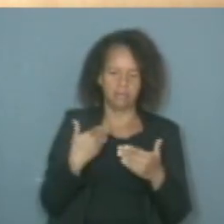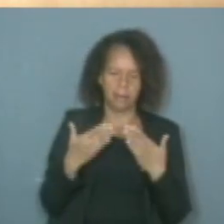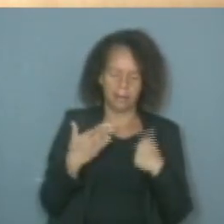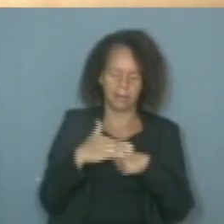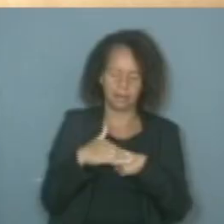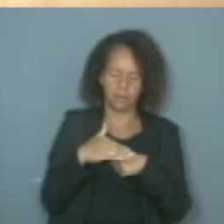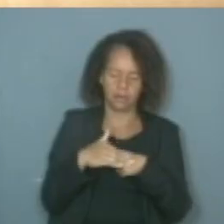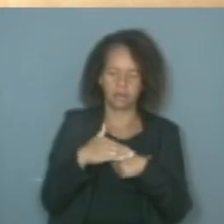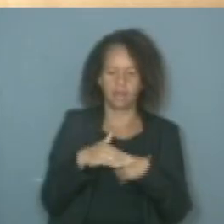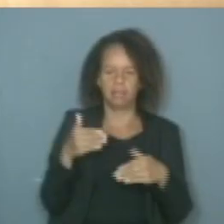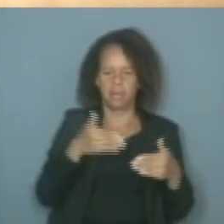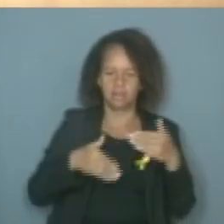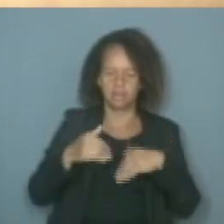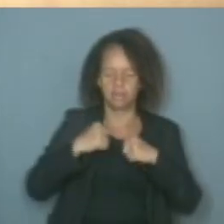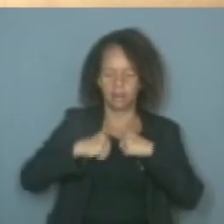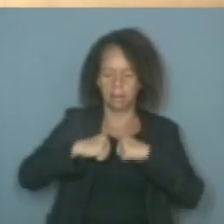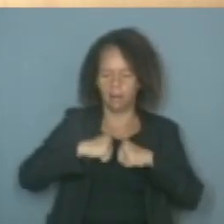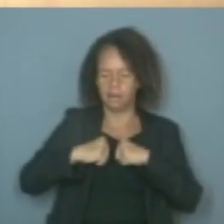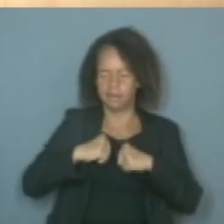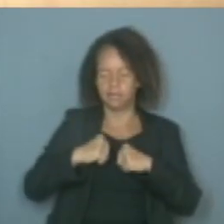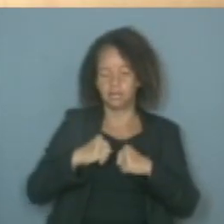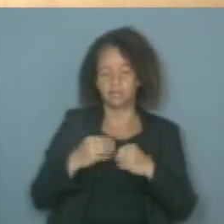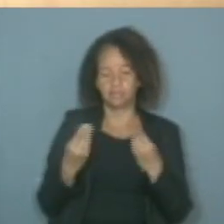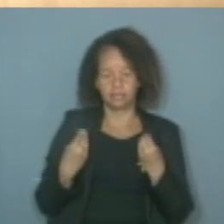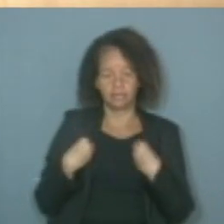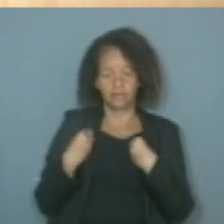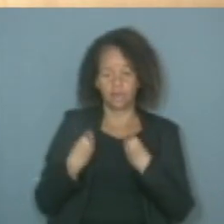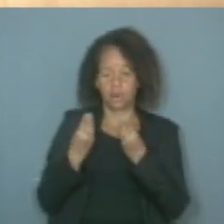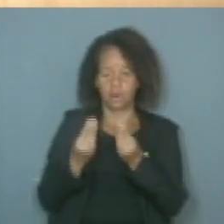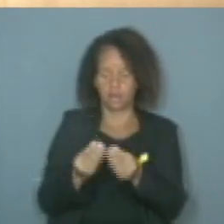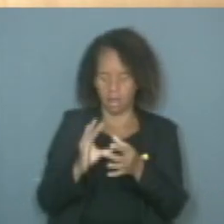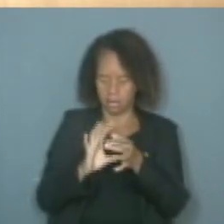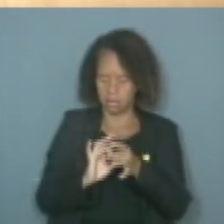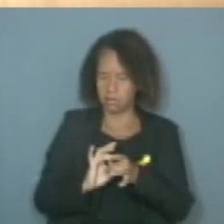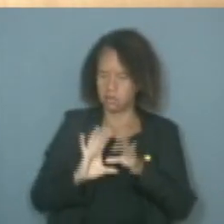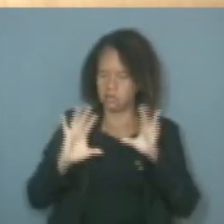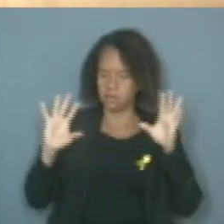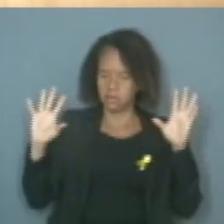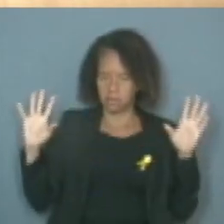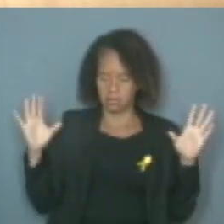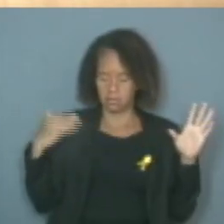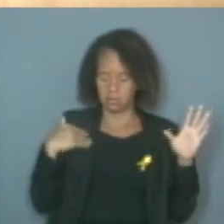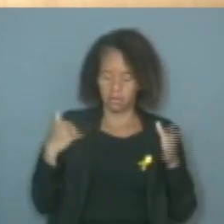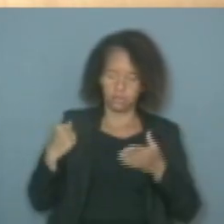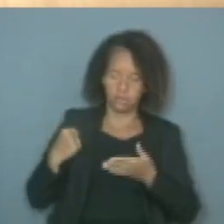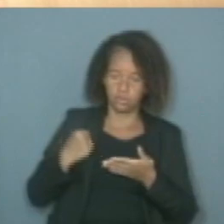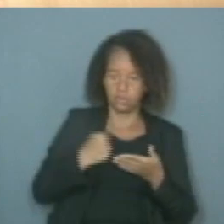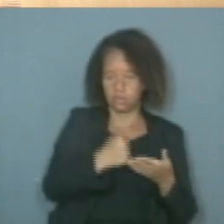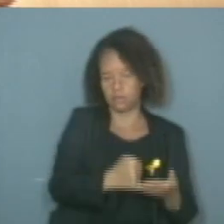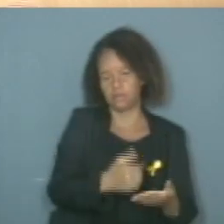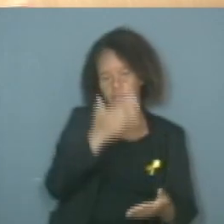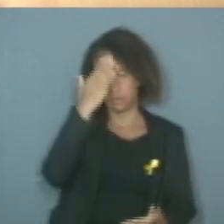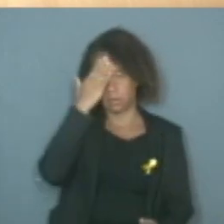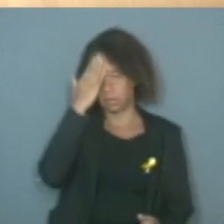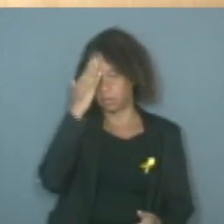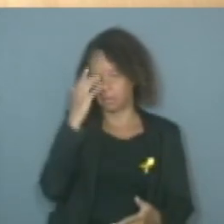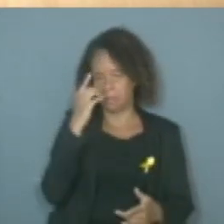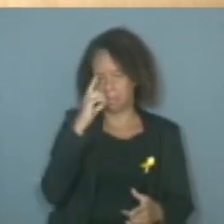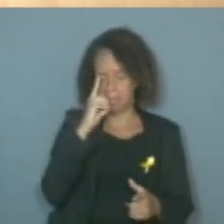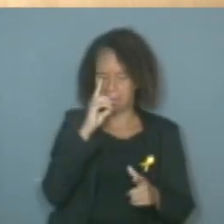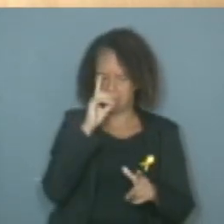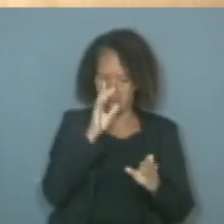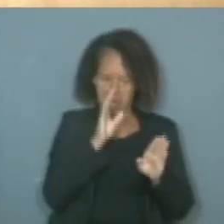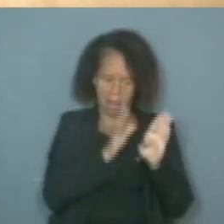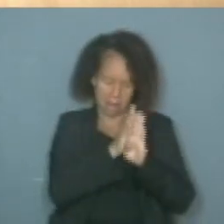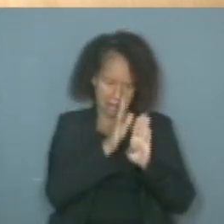com você, a gente participou do debate e lhe coloquei a você a minha disposição de ajudar. Então, eu entendo que não teve nenhuma ordem, tá certo?